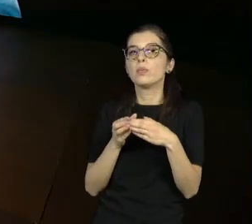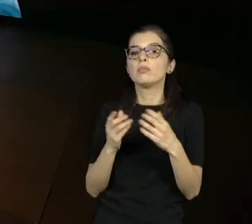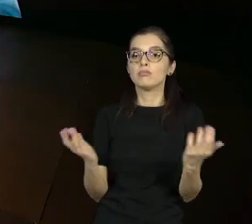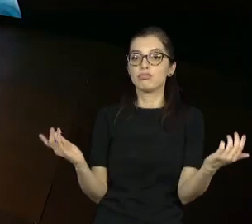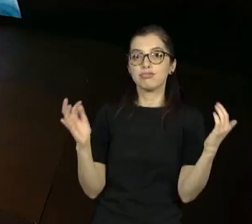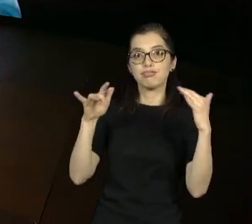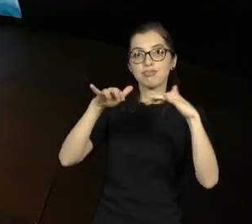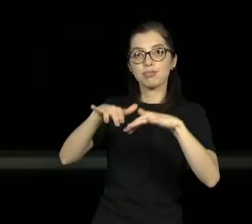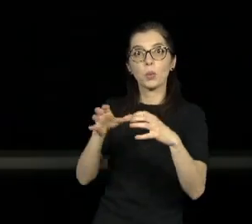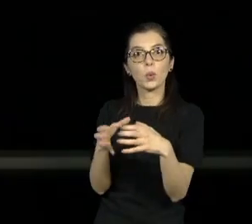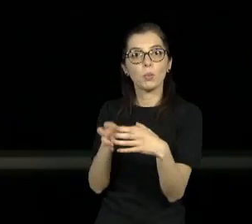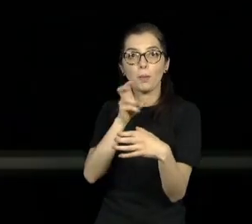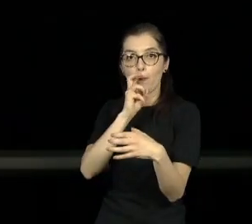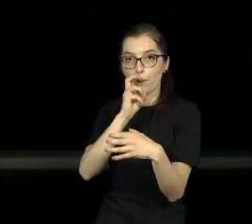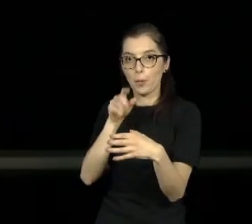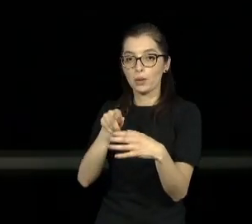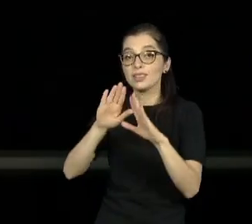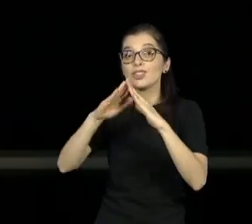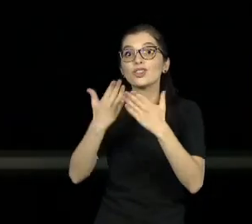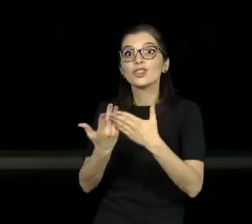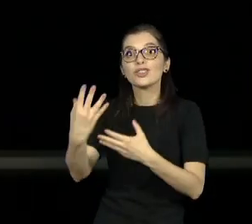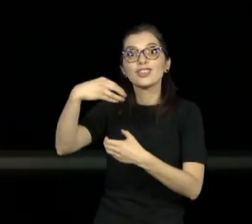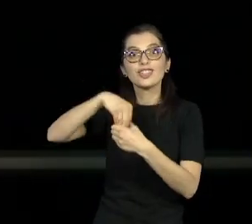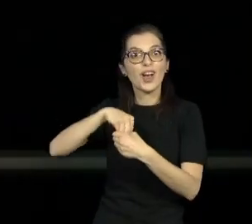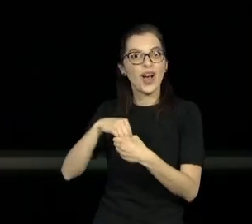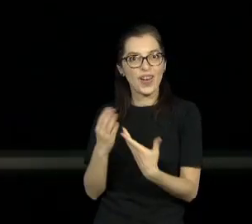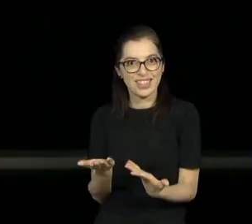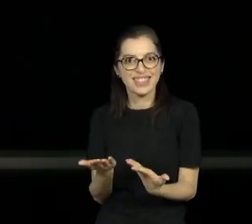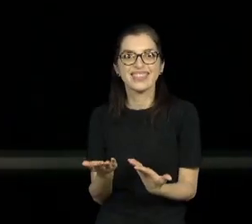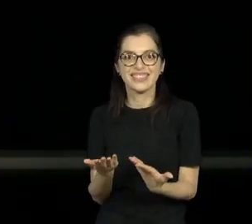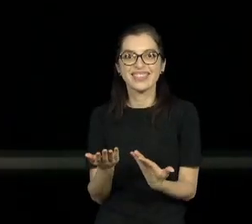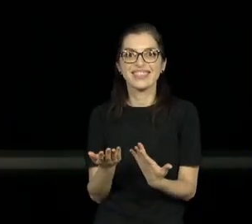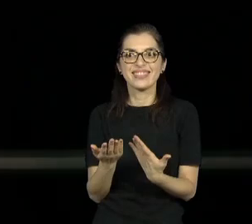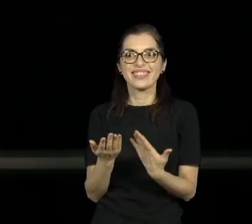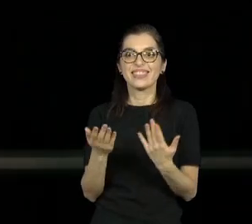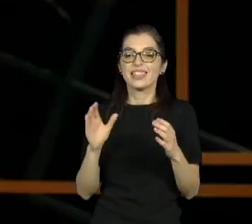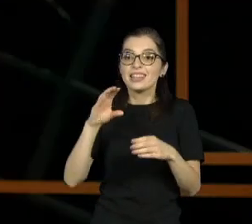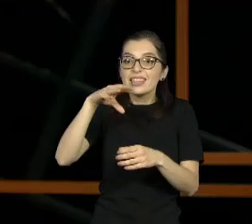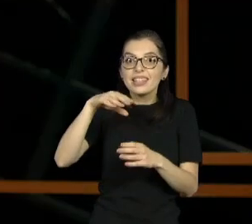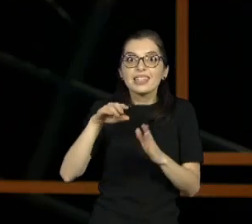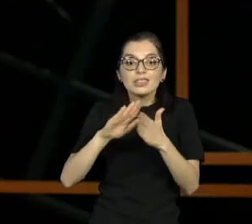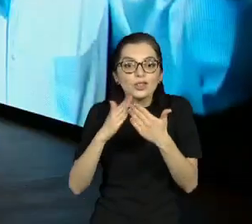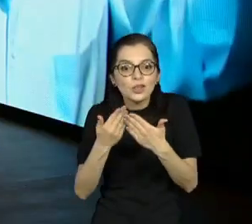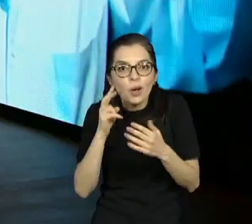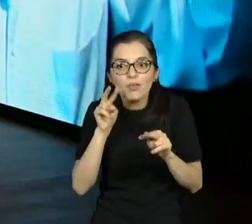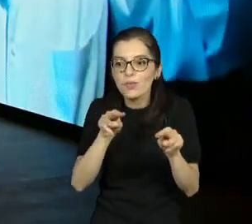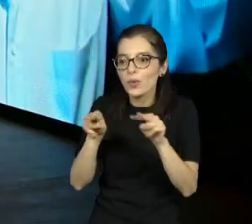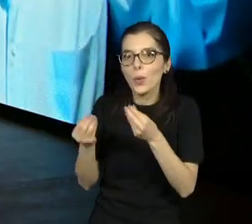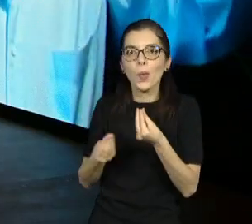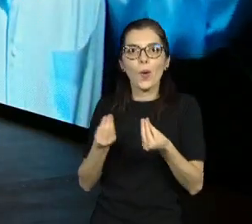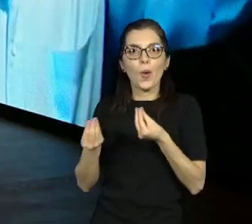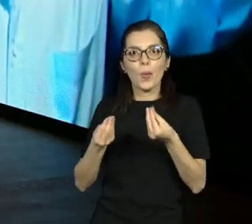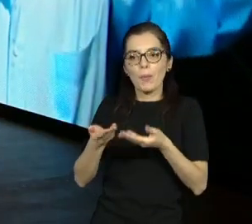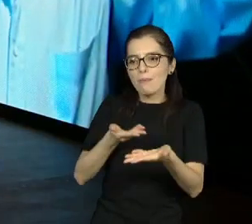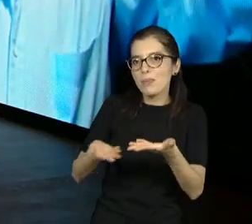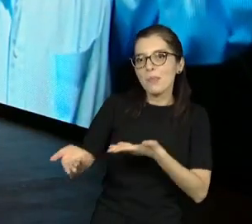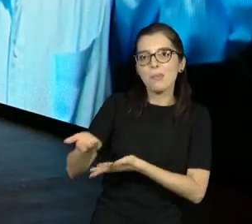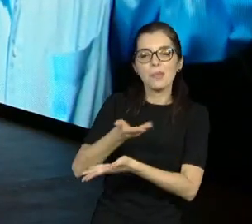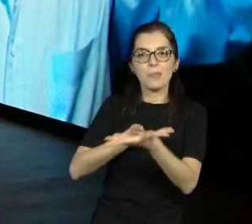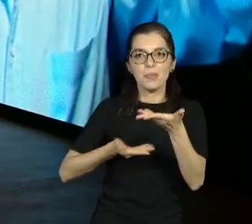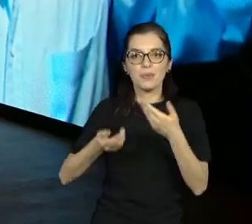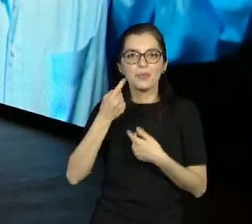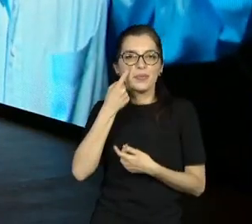na escola. E o filme vai ser com a turma na escola. Aproveitem. Aproveitem.